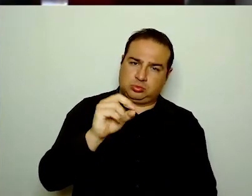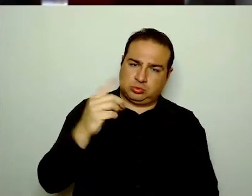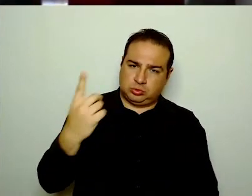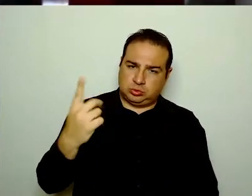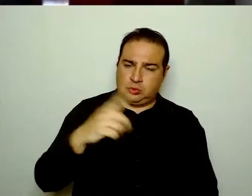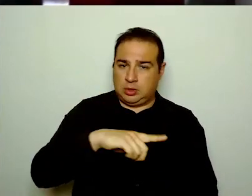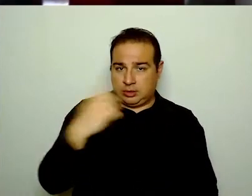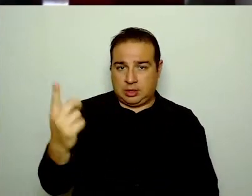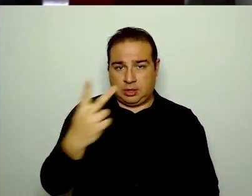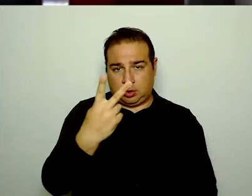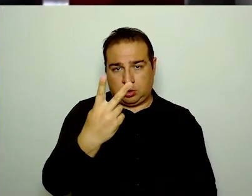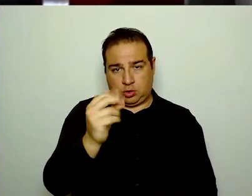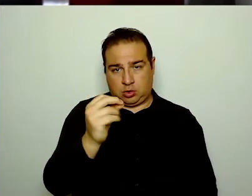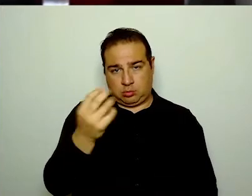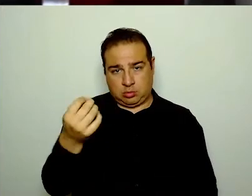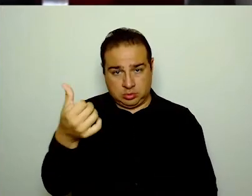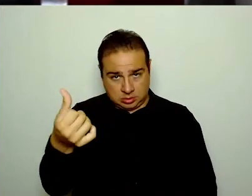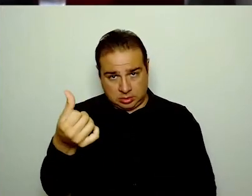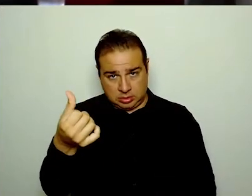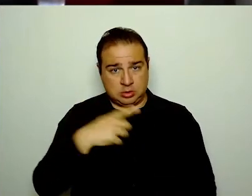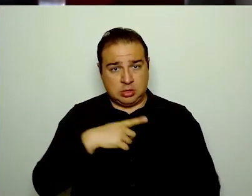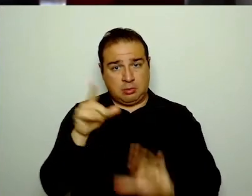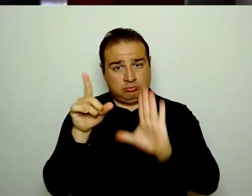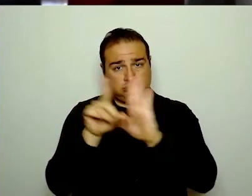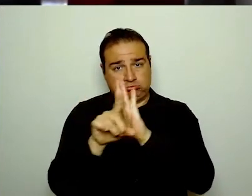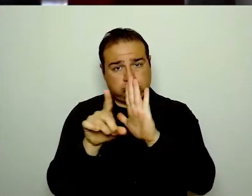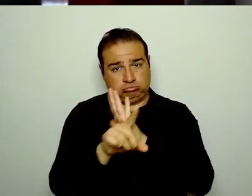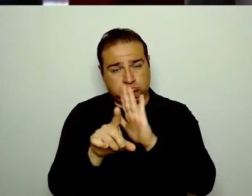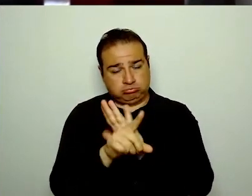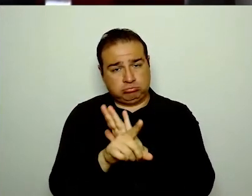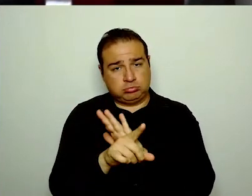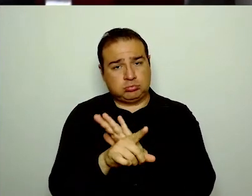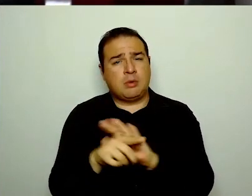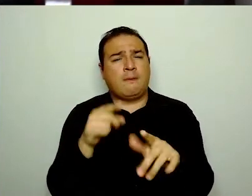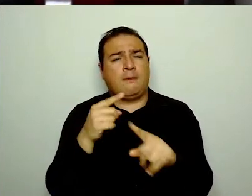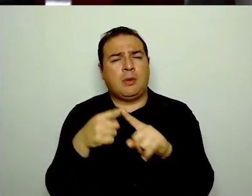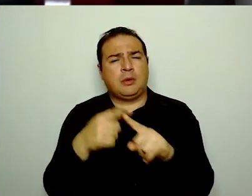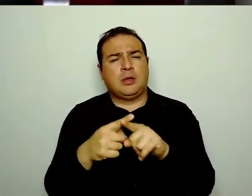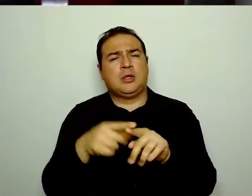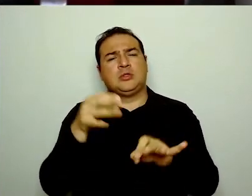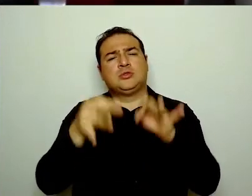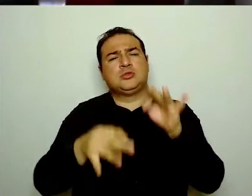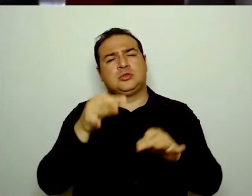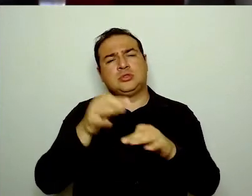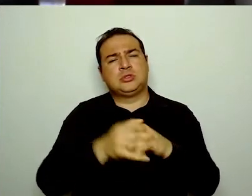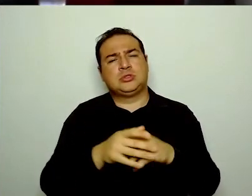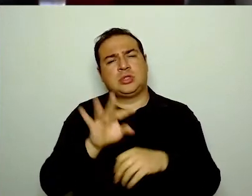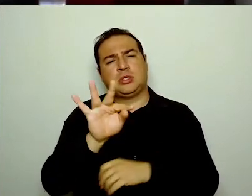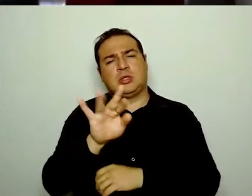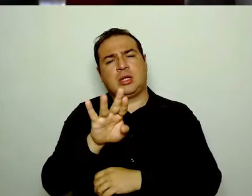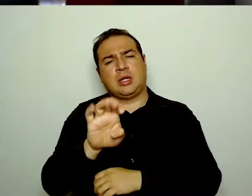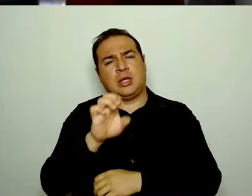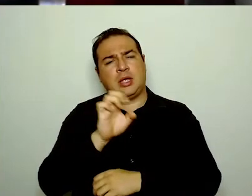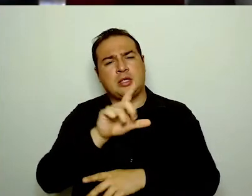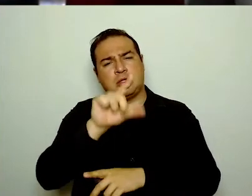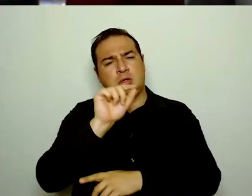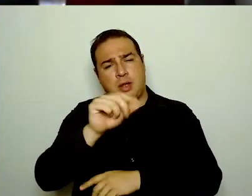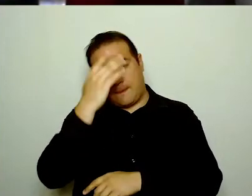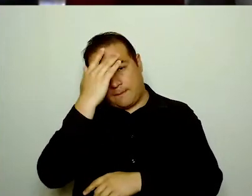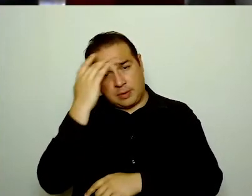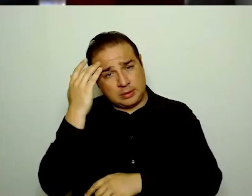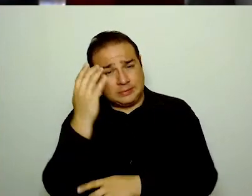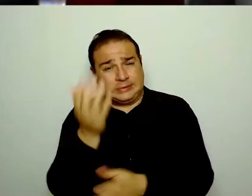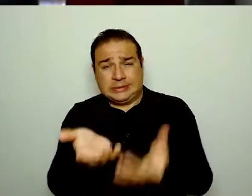2001 a 2006, eram questionados várias vezes por que a Justiça Eleitoral não